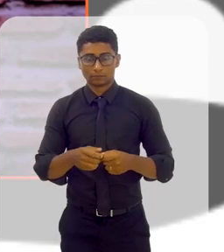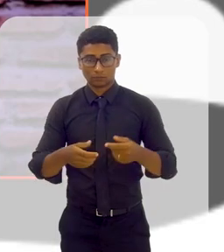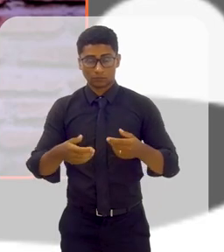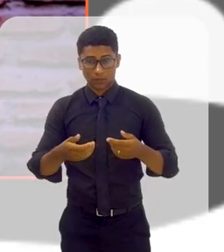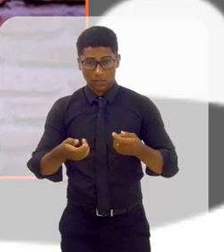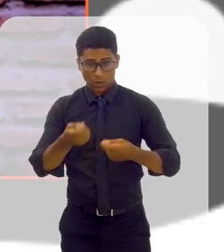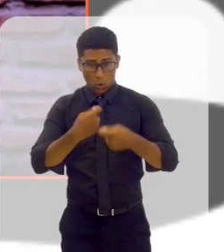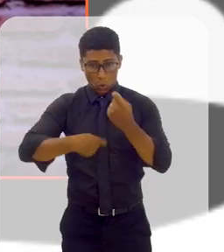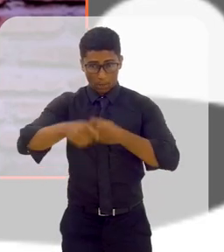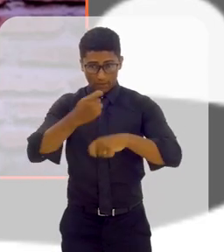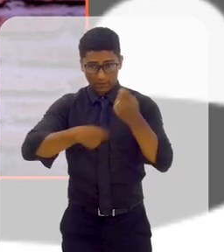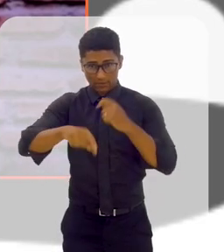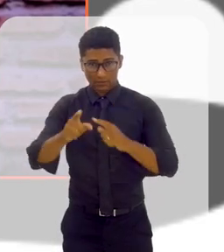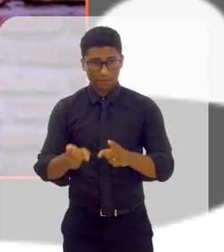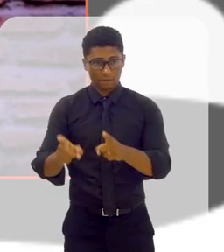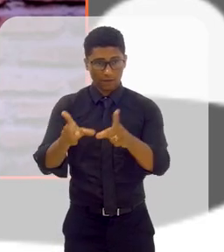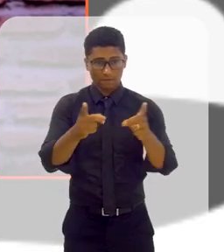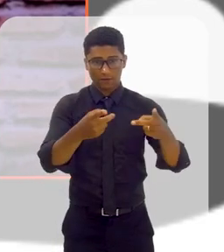produtos